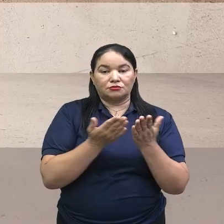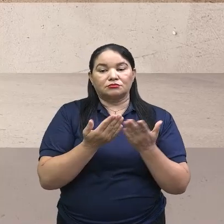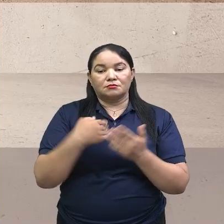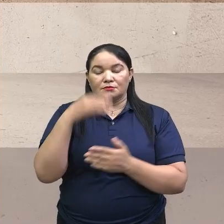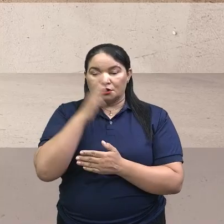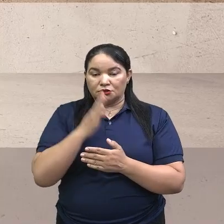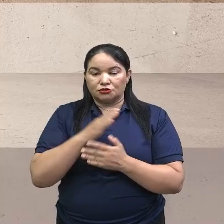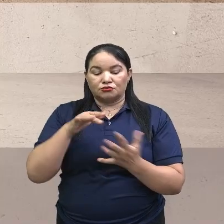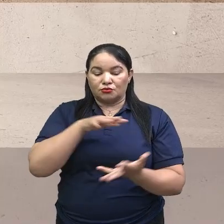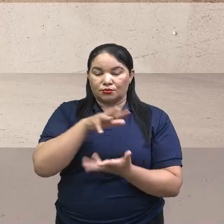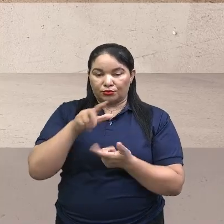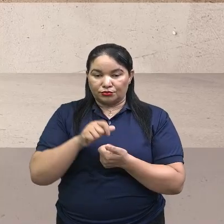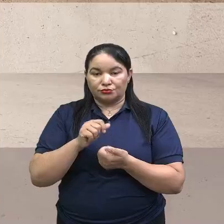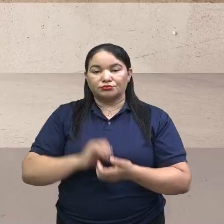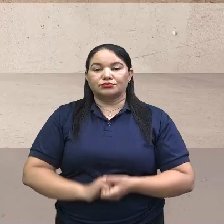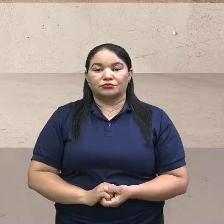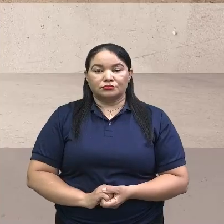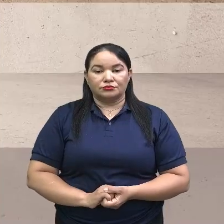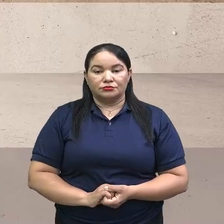mundo.